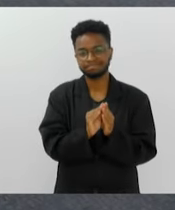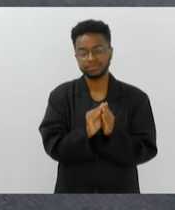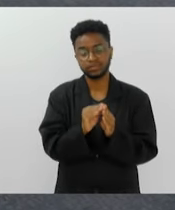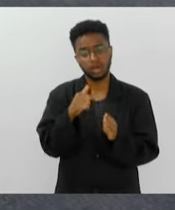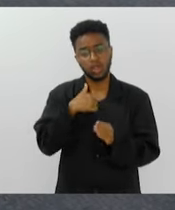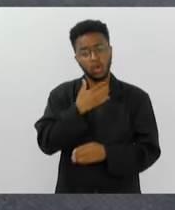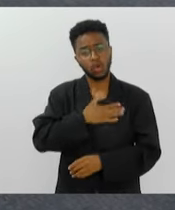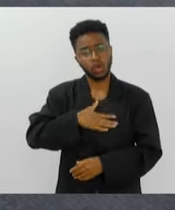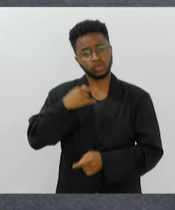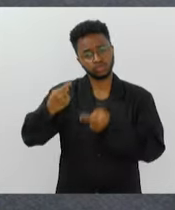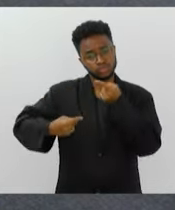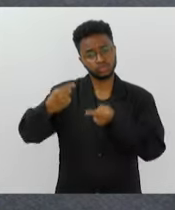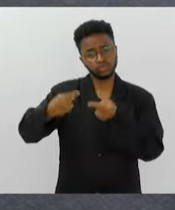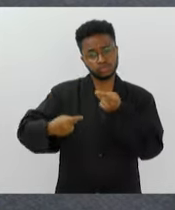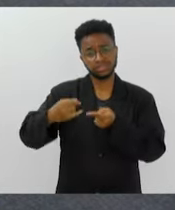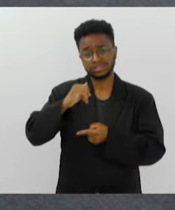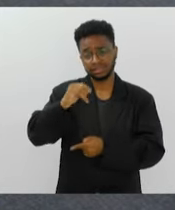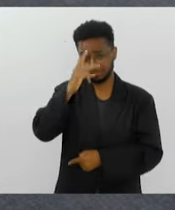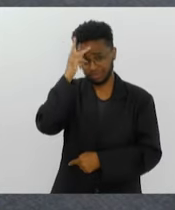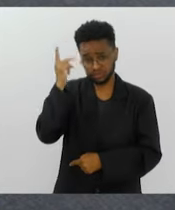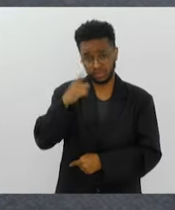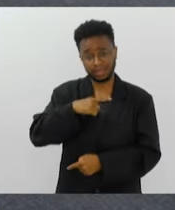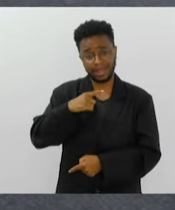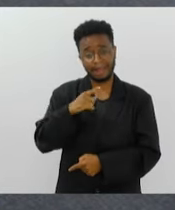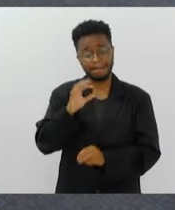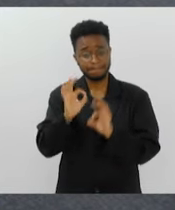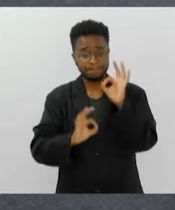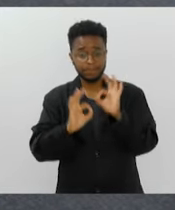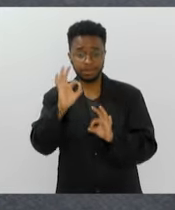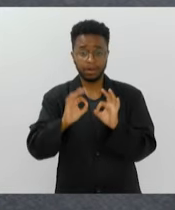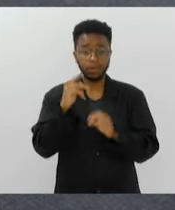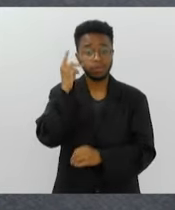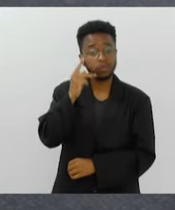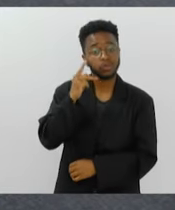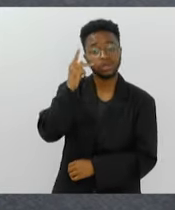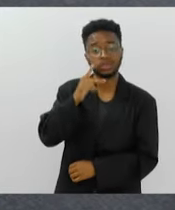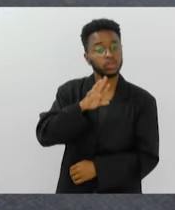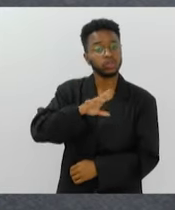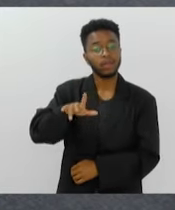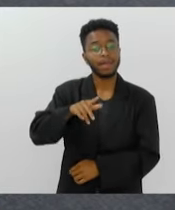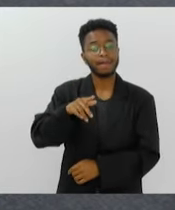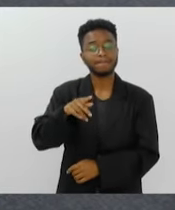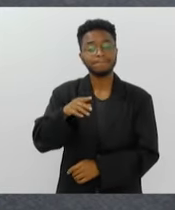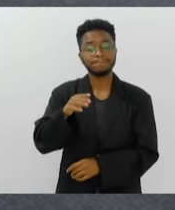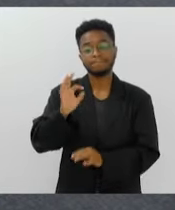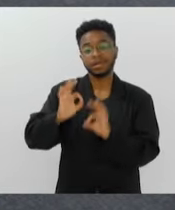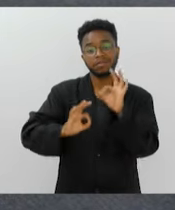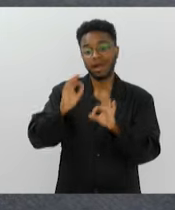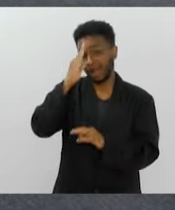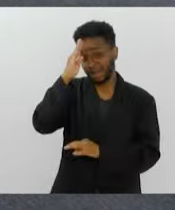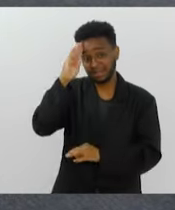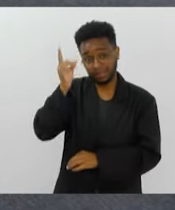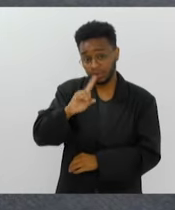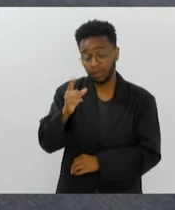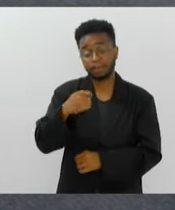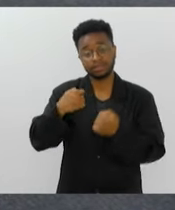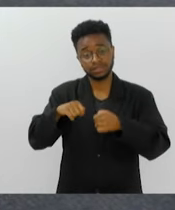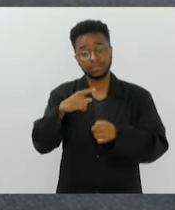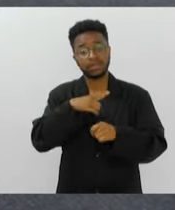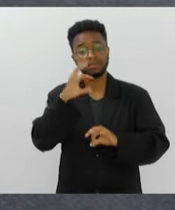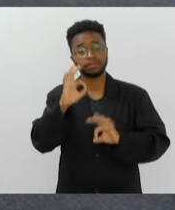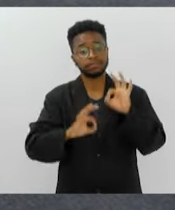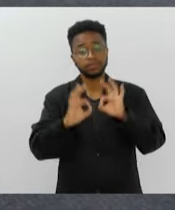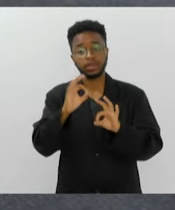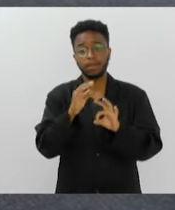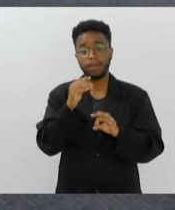de debater com gente que tenha um preparo político não tô falando de preparo acadêmico tô falando de preparo político